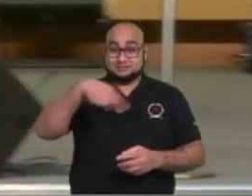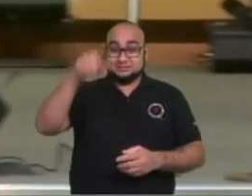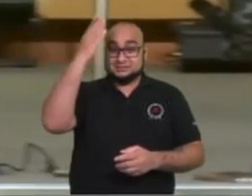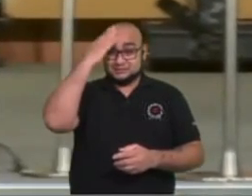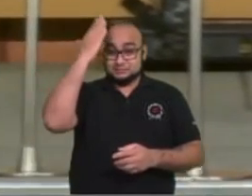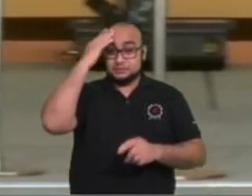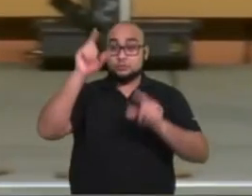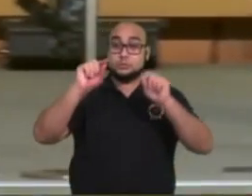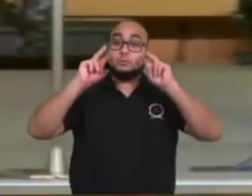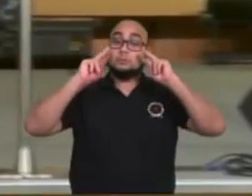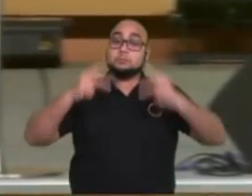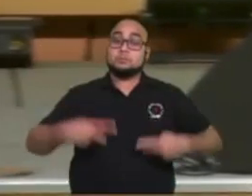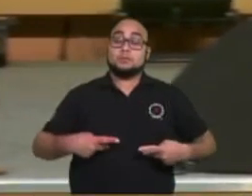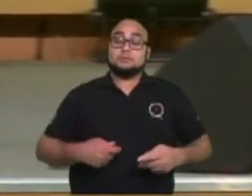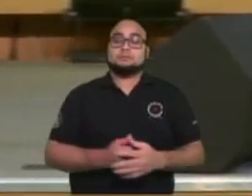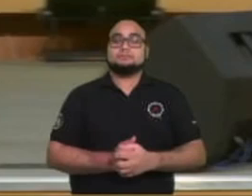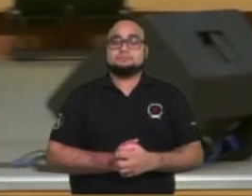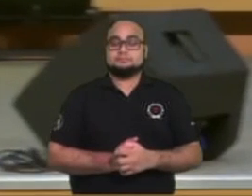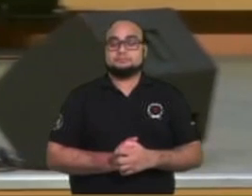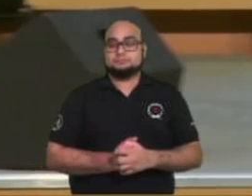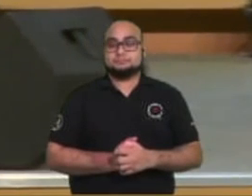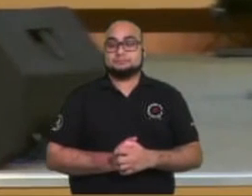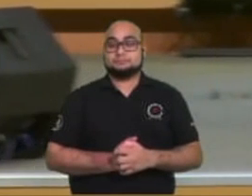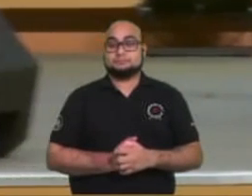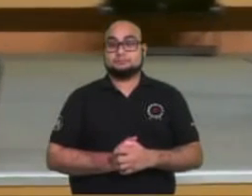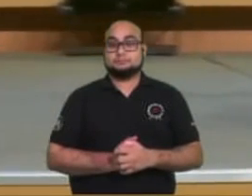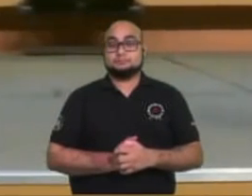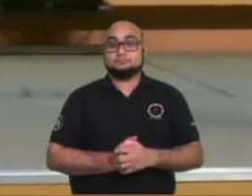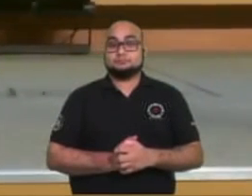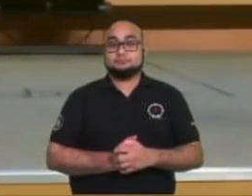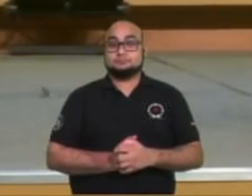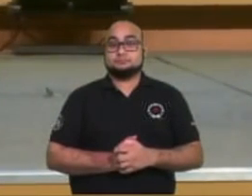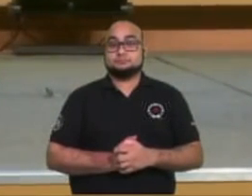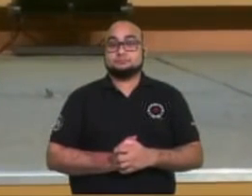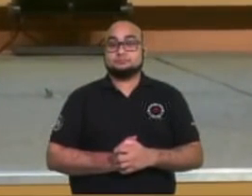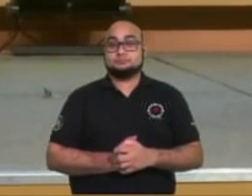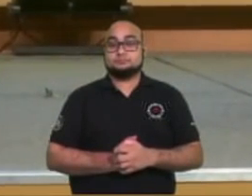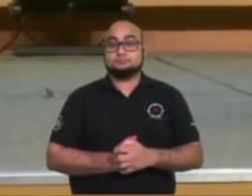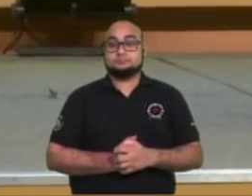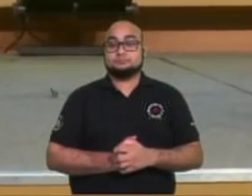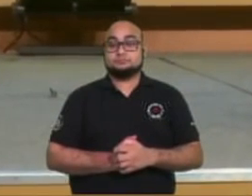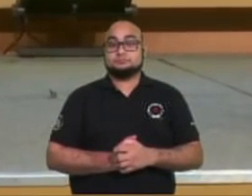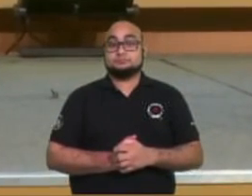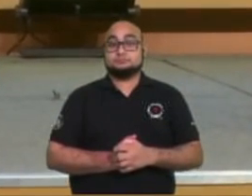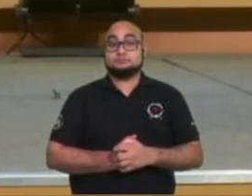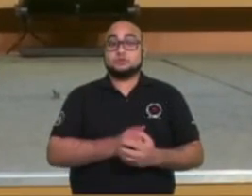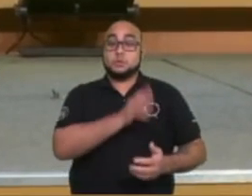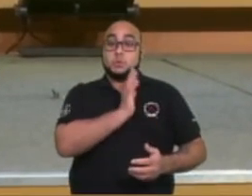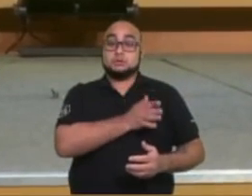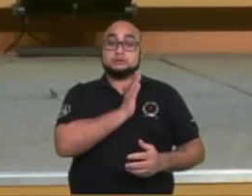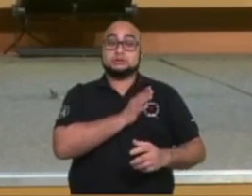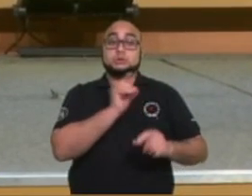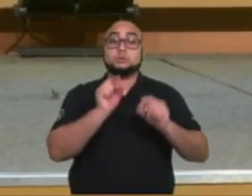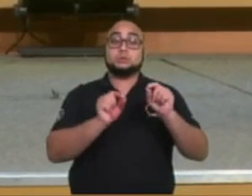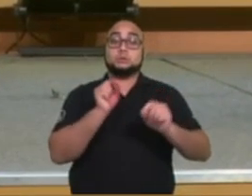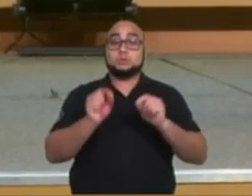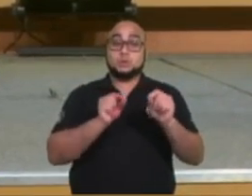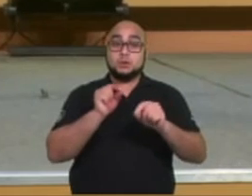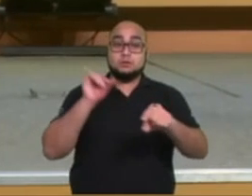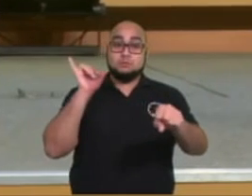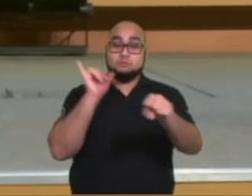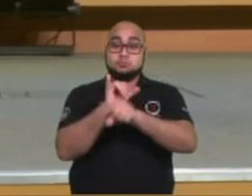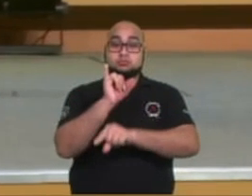humano Jeremias 1792 assim enganoso é o coração e perverso quem o conhecera